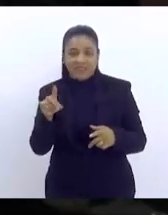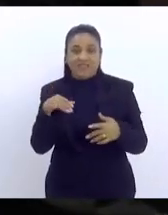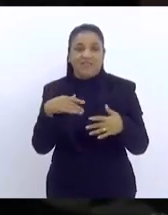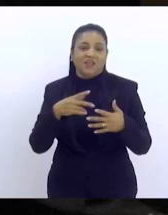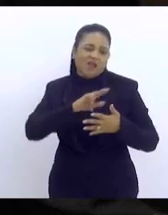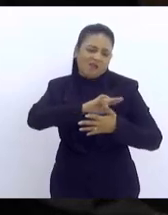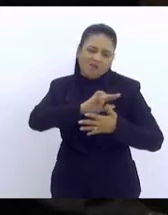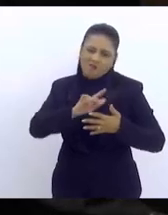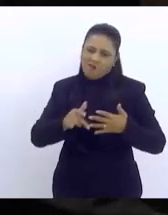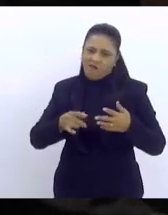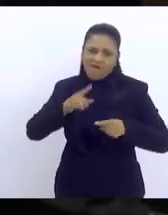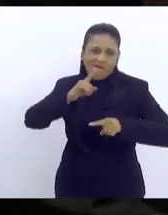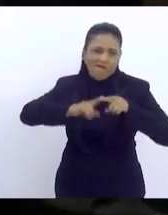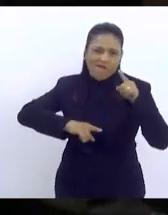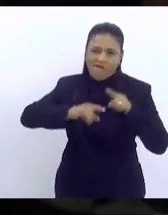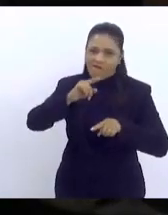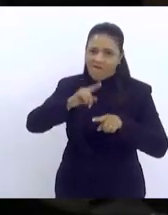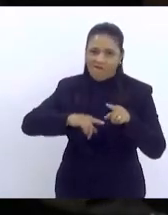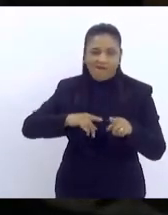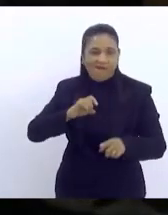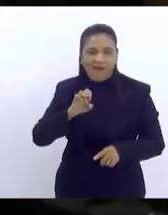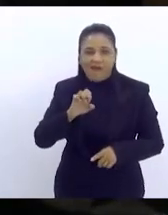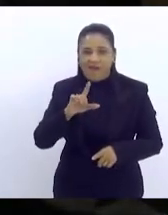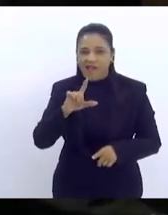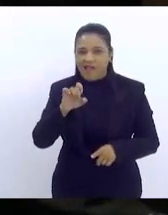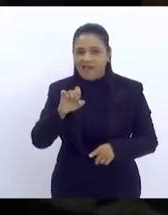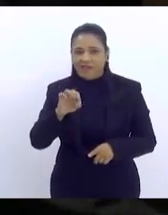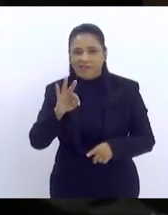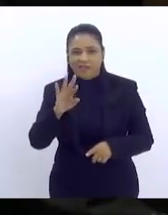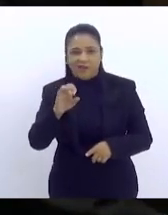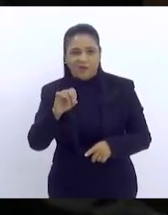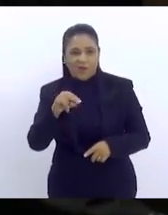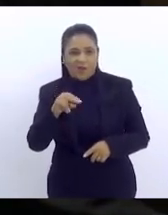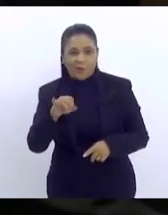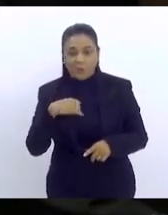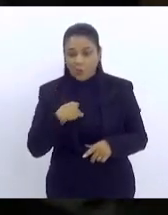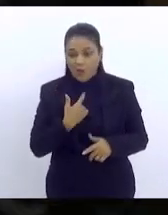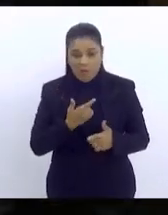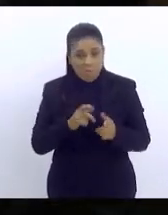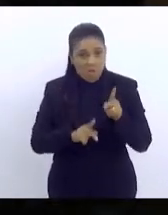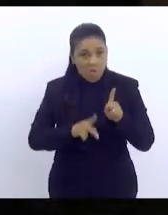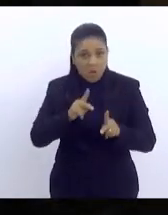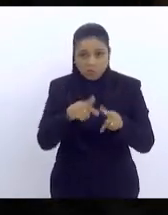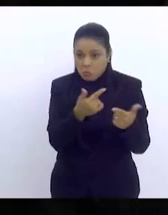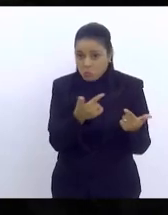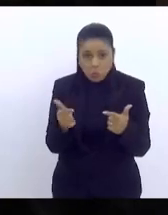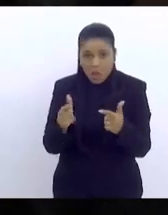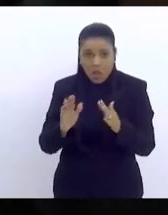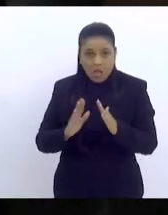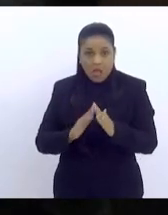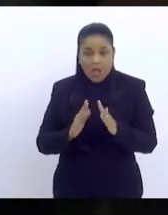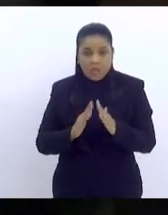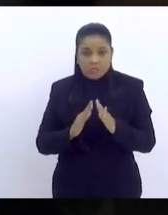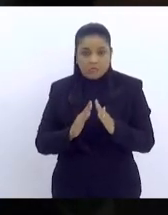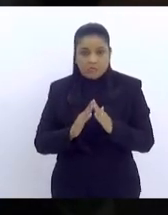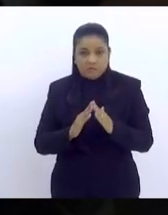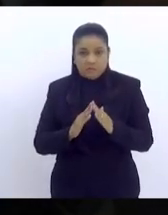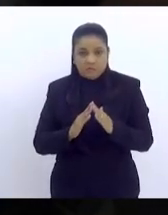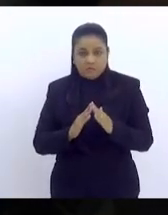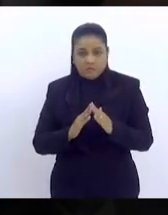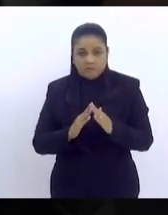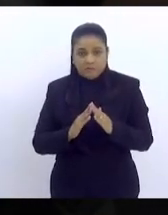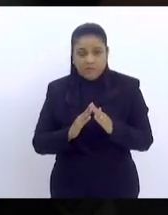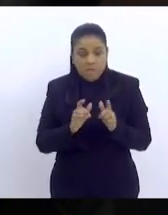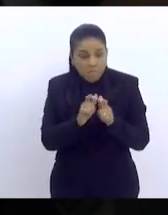entre outros itens eletrônicos que muitos de nós não temos na nossa casa e a verdade é que a maioria